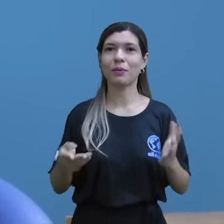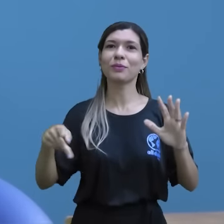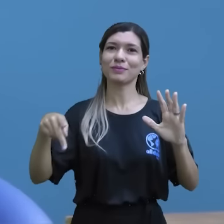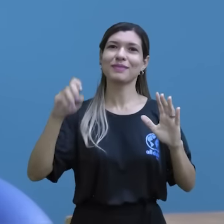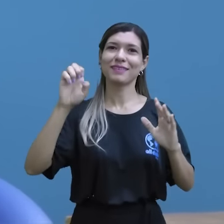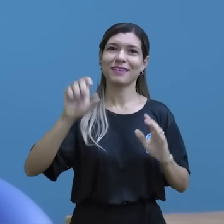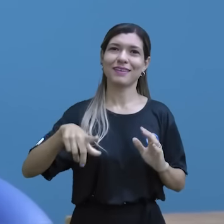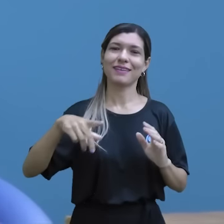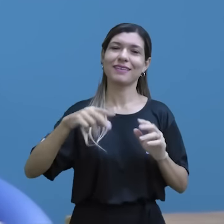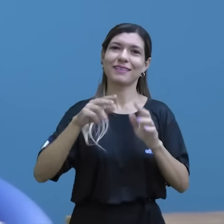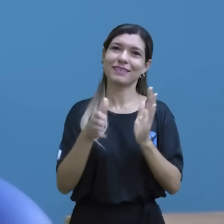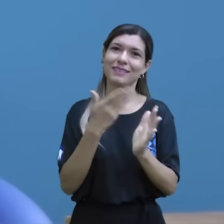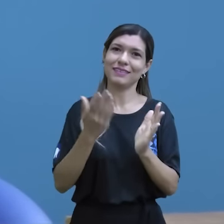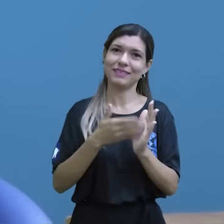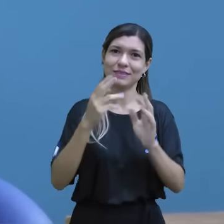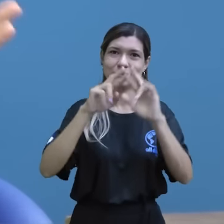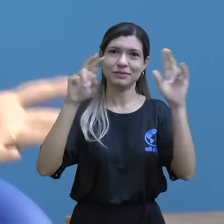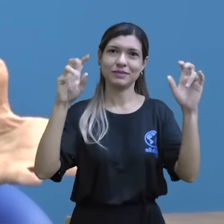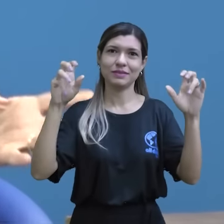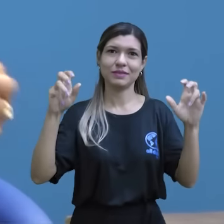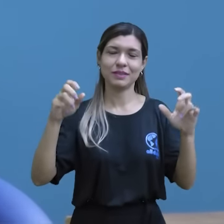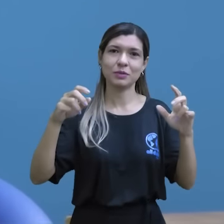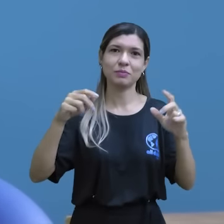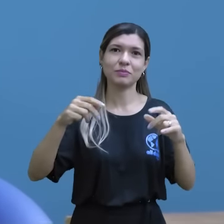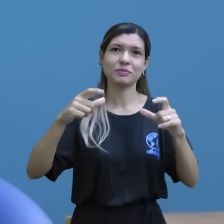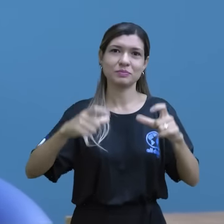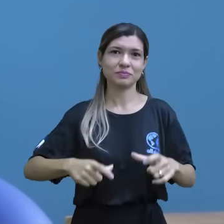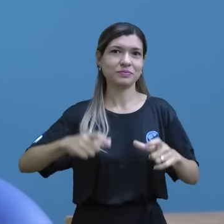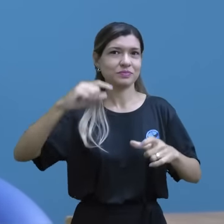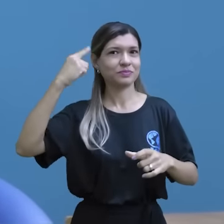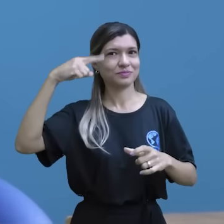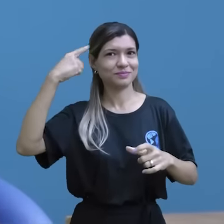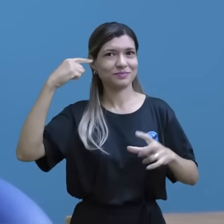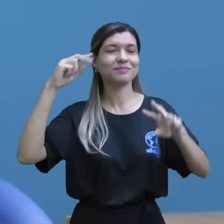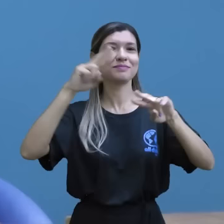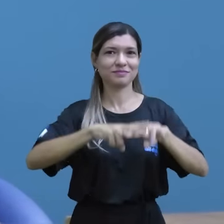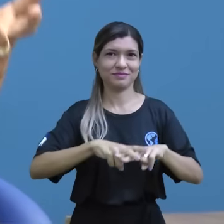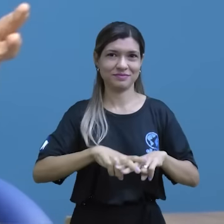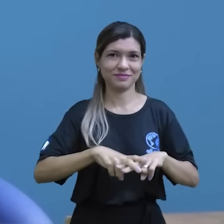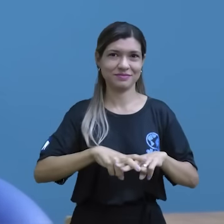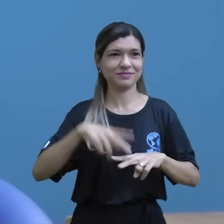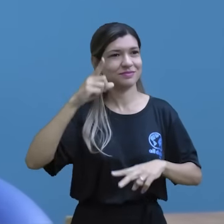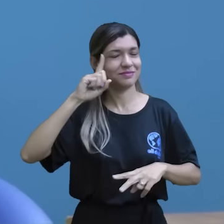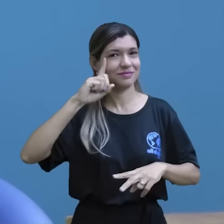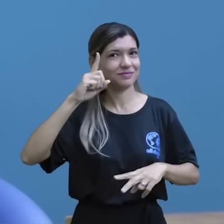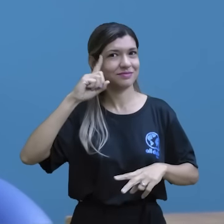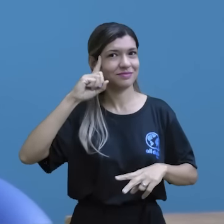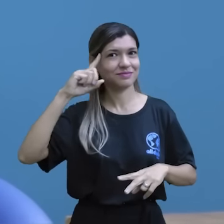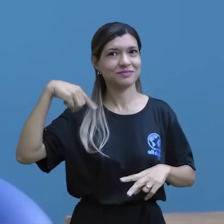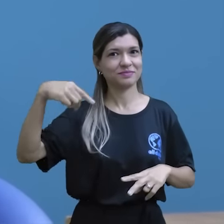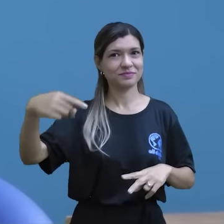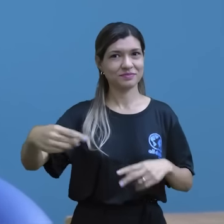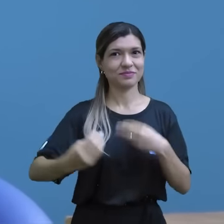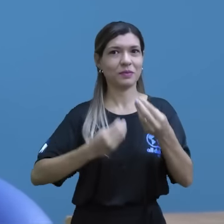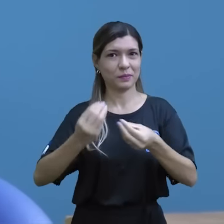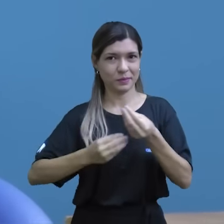outros trabalhos e tudo mais sobre escravidão, que sempre perseguindo essa ideia, e